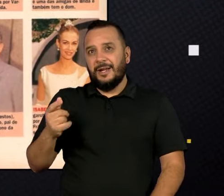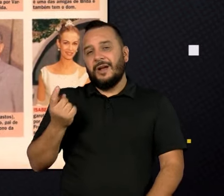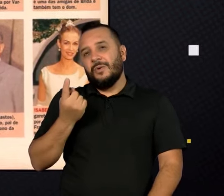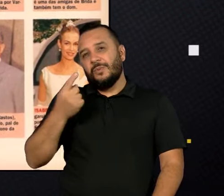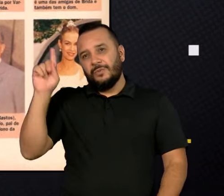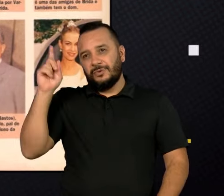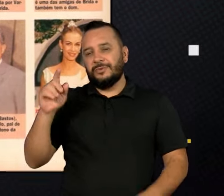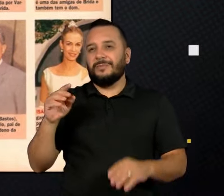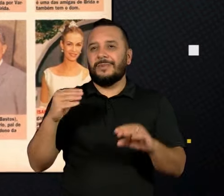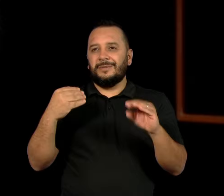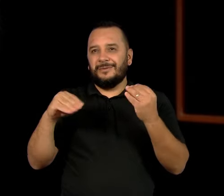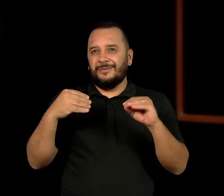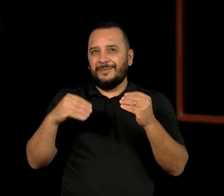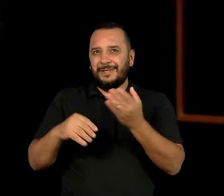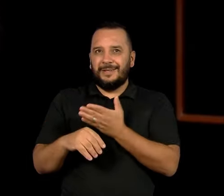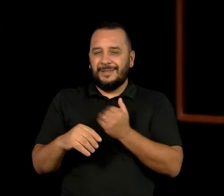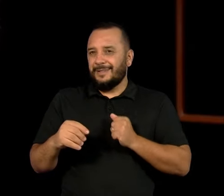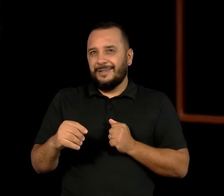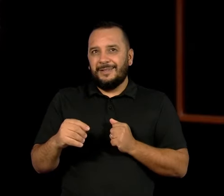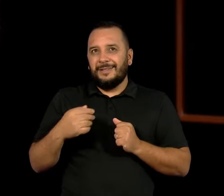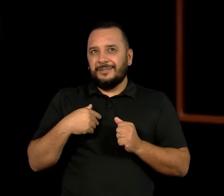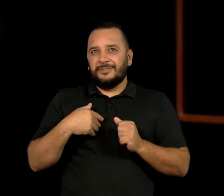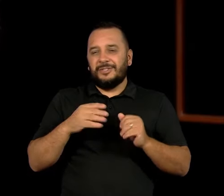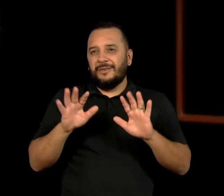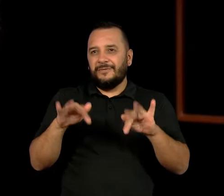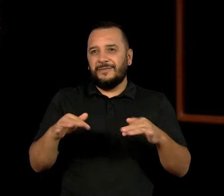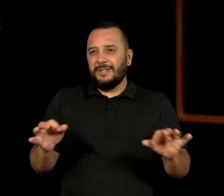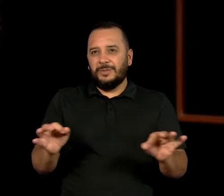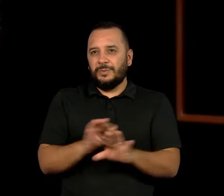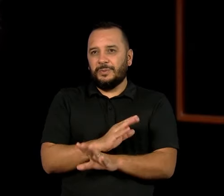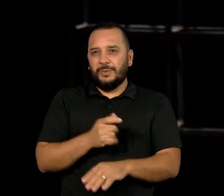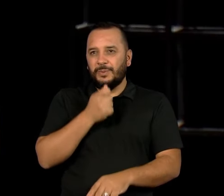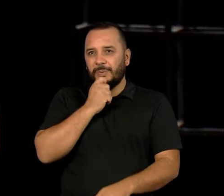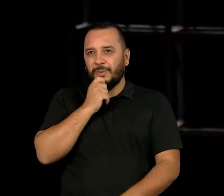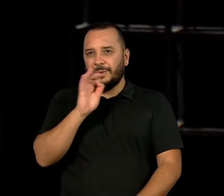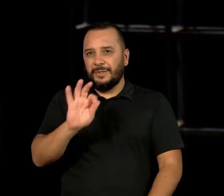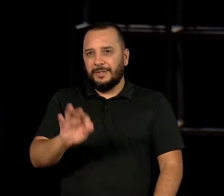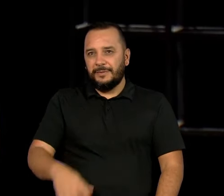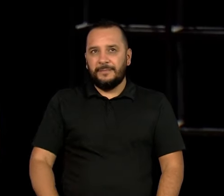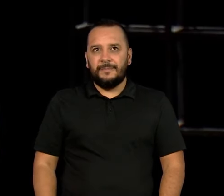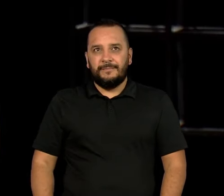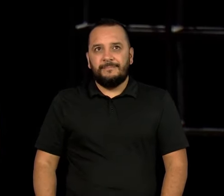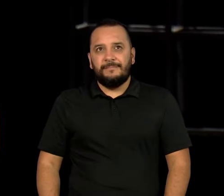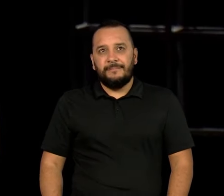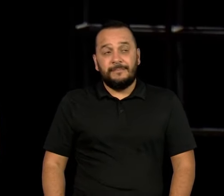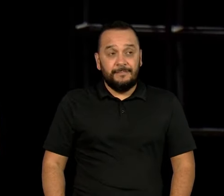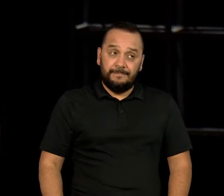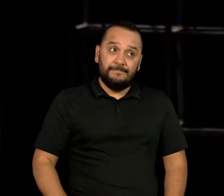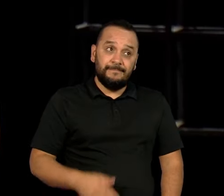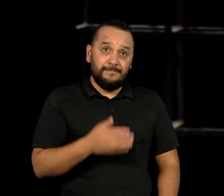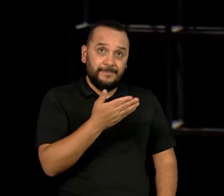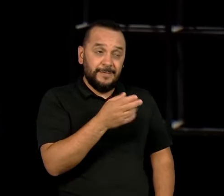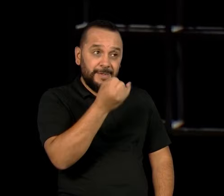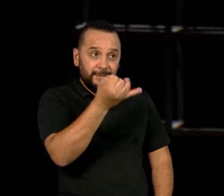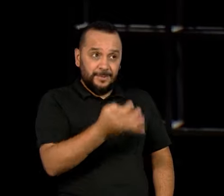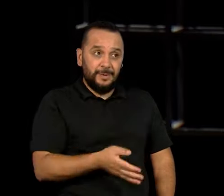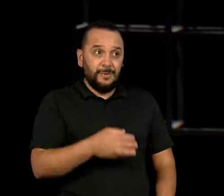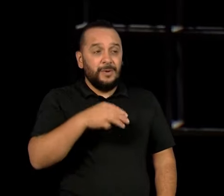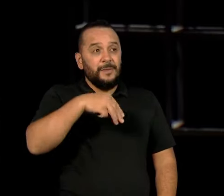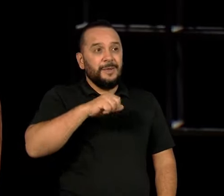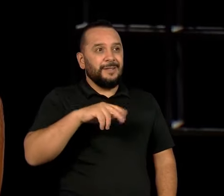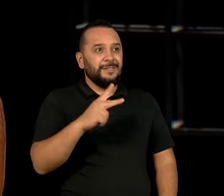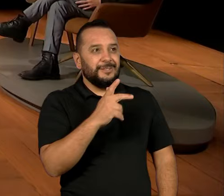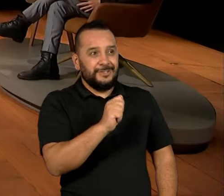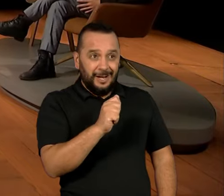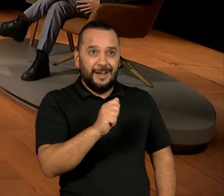TV Manchete e não chegou a ser concluída. Exato. Bom, você mencionou a Blanche e ela está aqui para te mandar